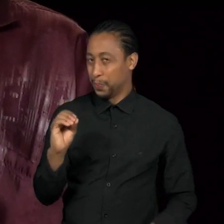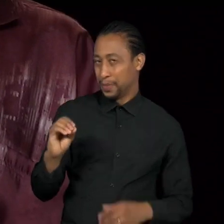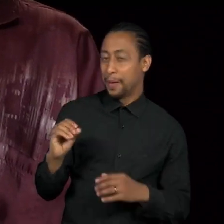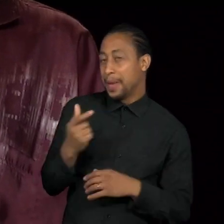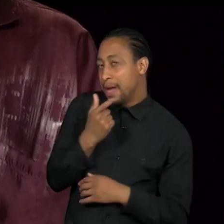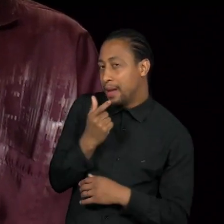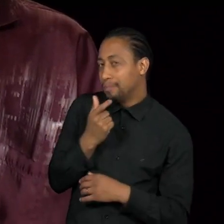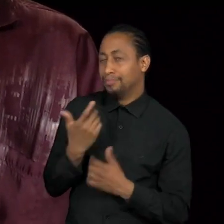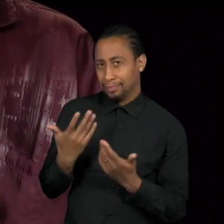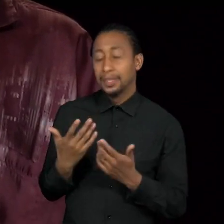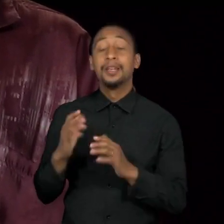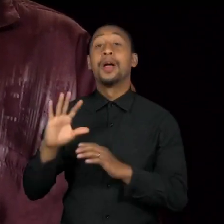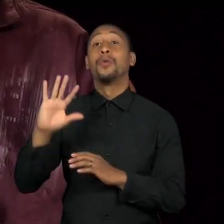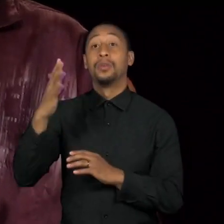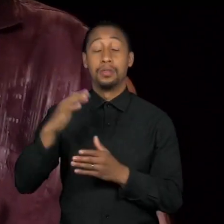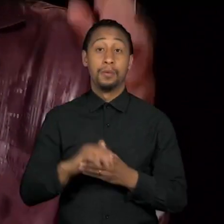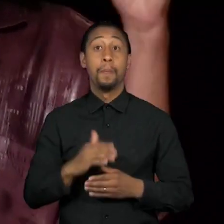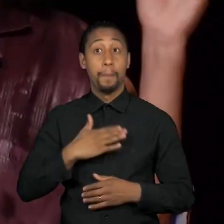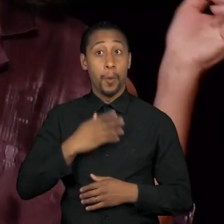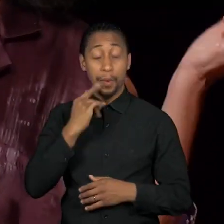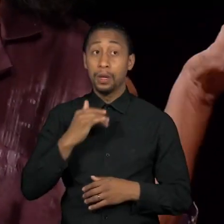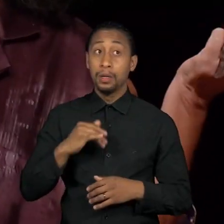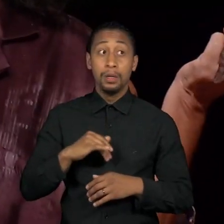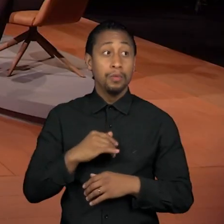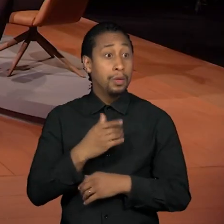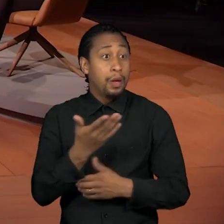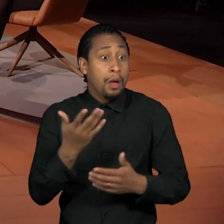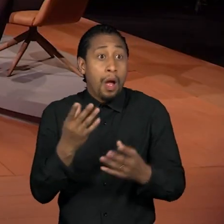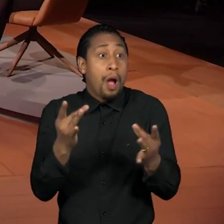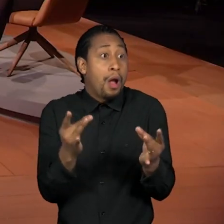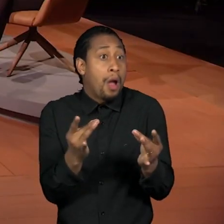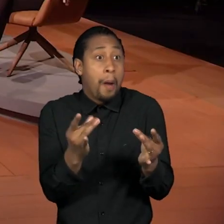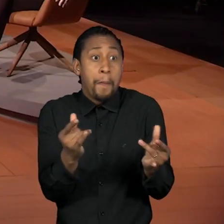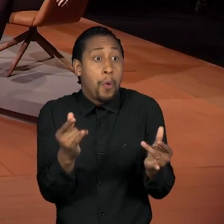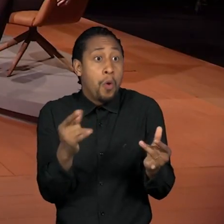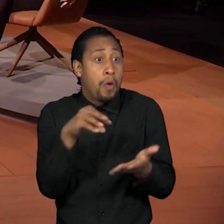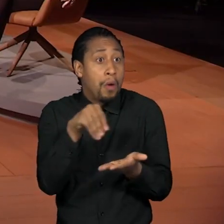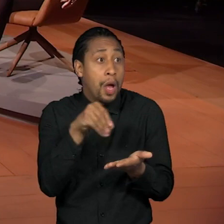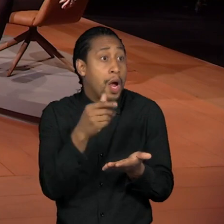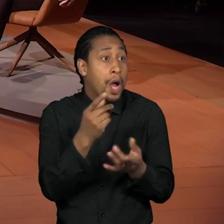assim, acabou o polvilho. Aí ela do quarto, vai comprar.